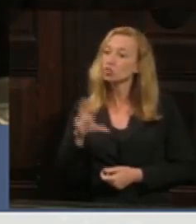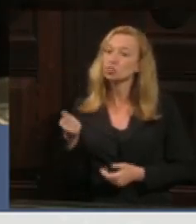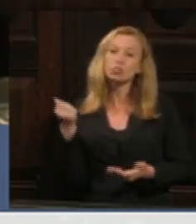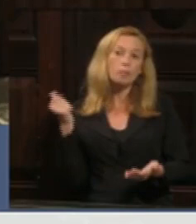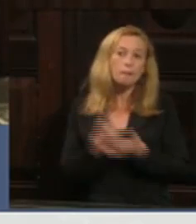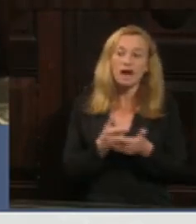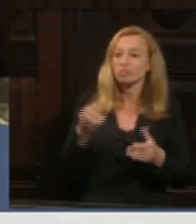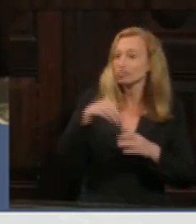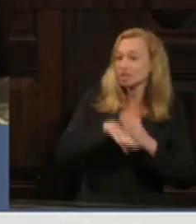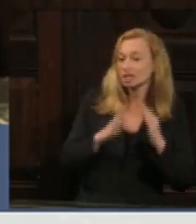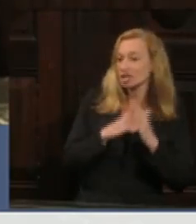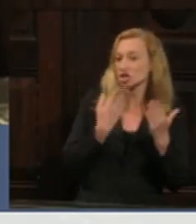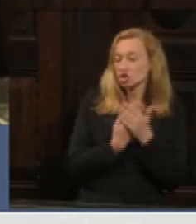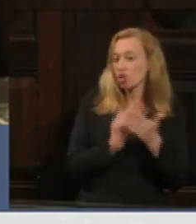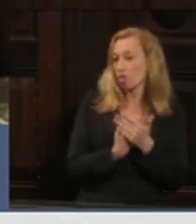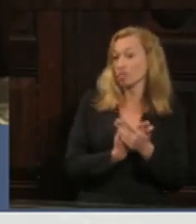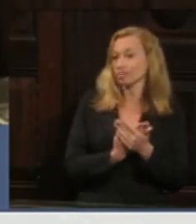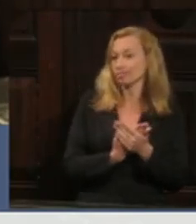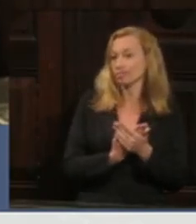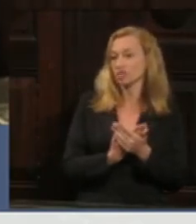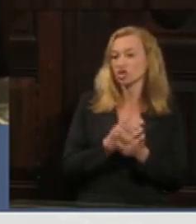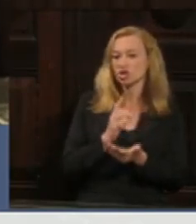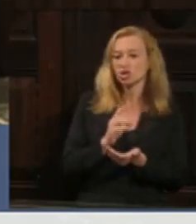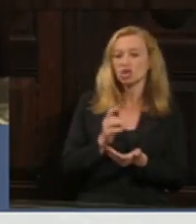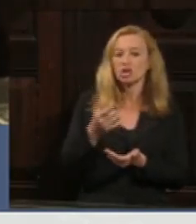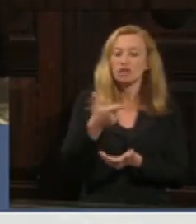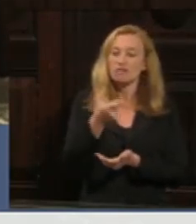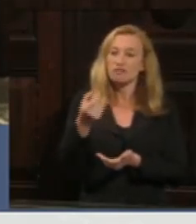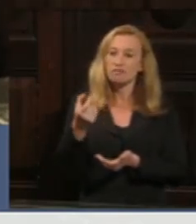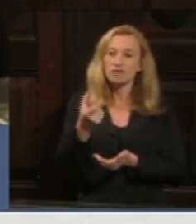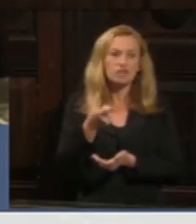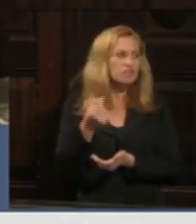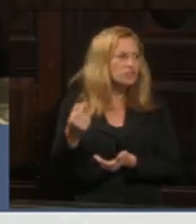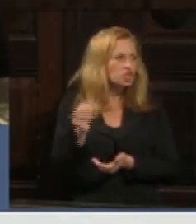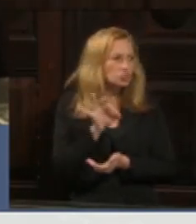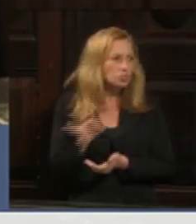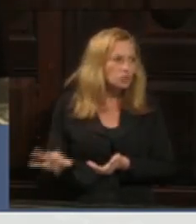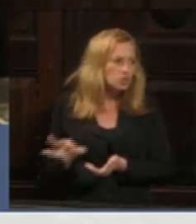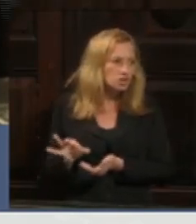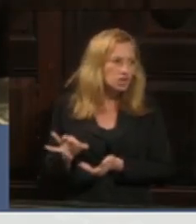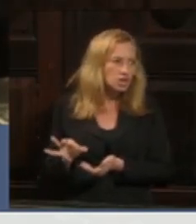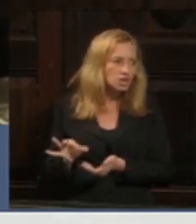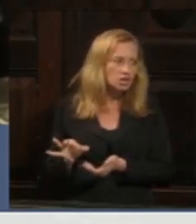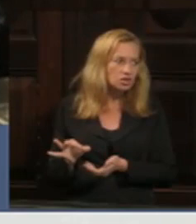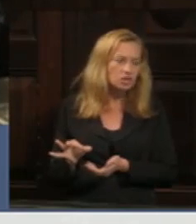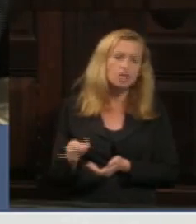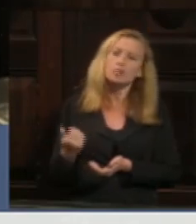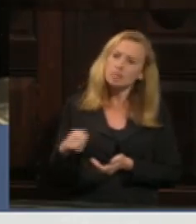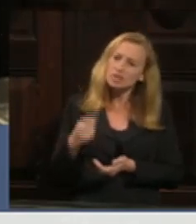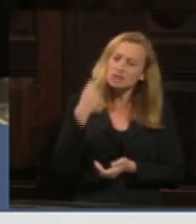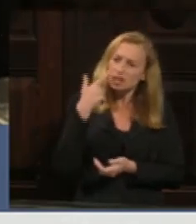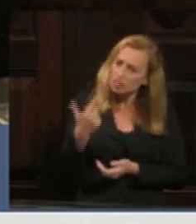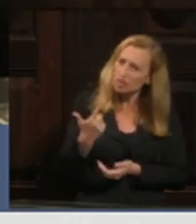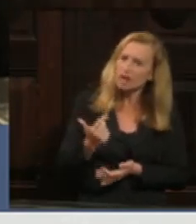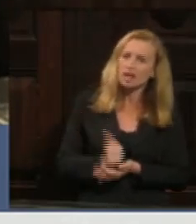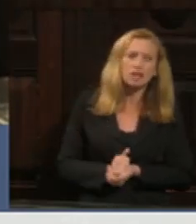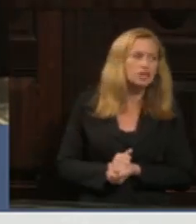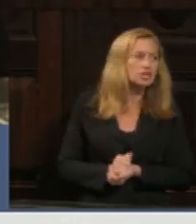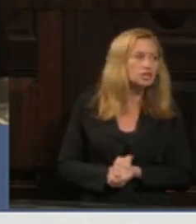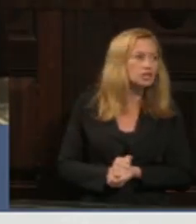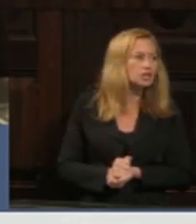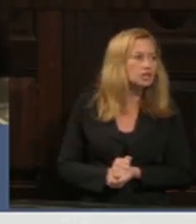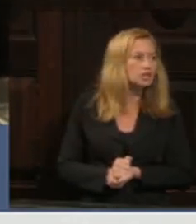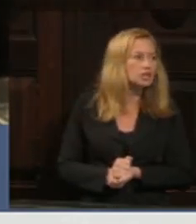Chico Machado, porque aí contabiliza os 25%, Gustavo, sem que os 25% tenham sido efetivamente gastos. O Tribunal de Contas já